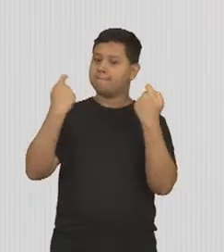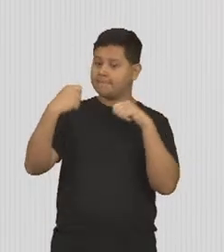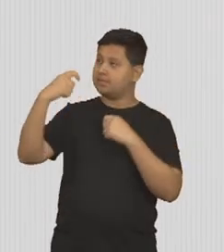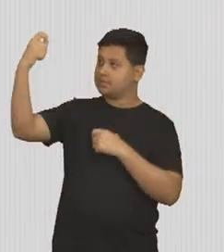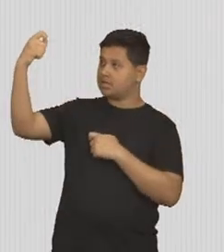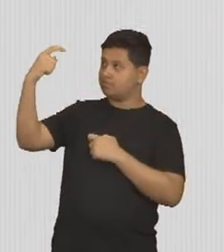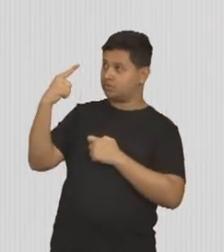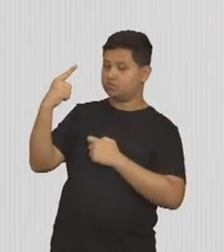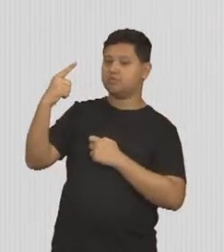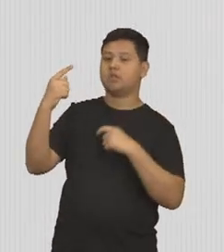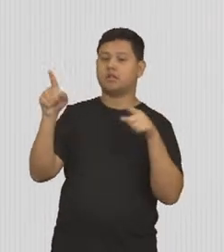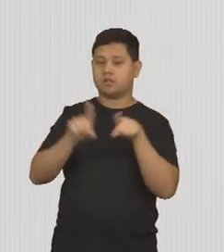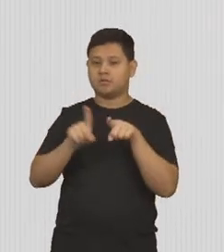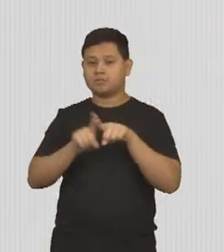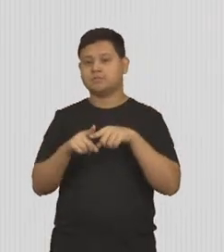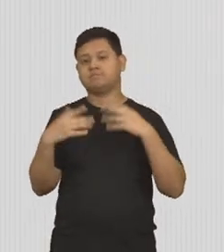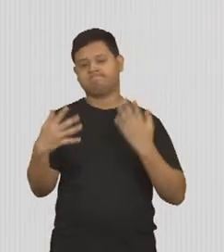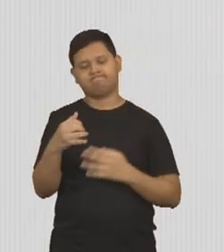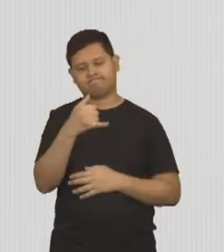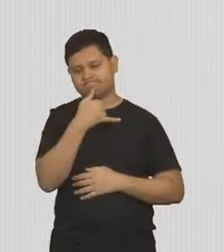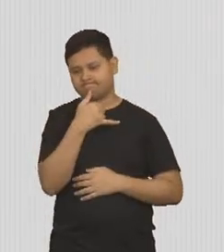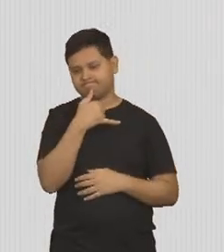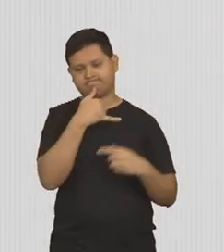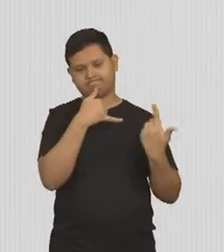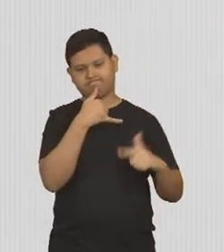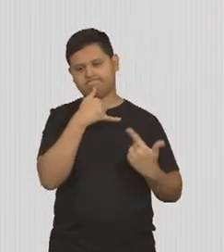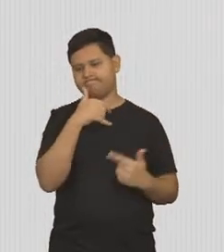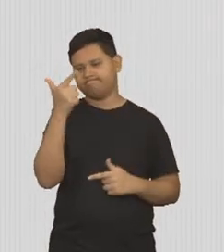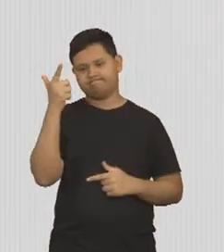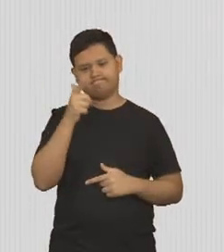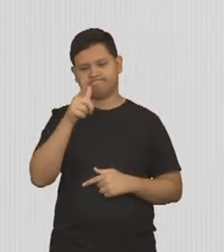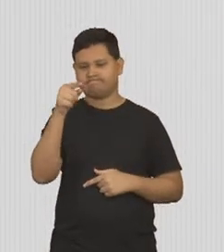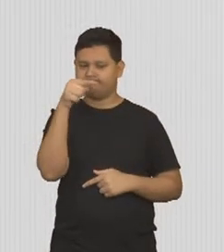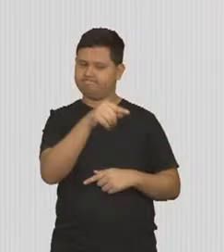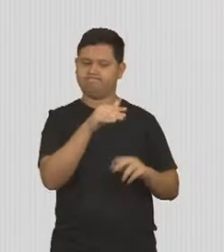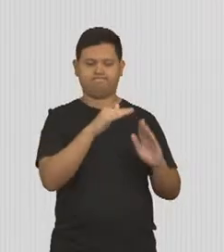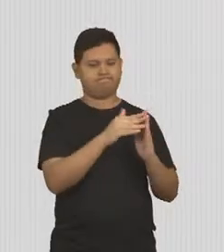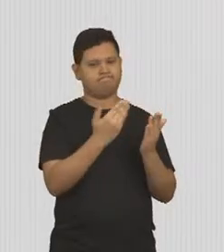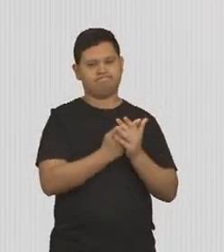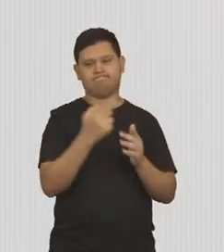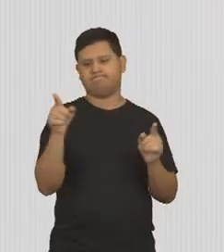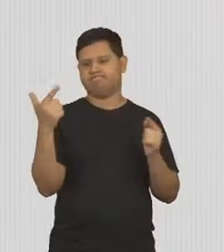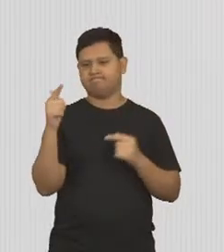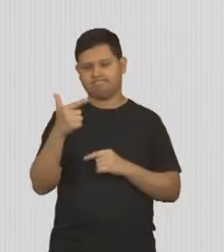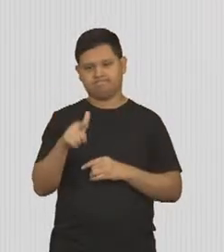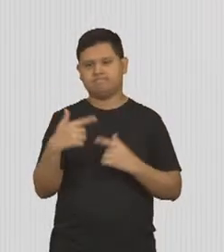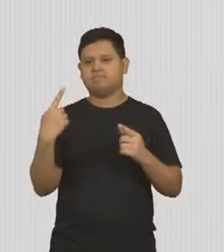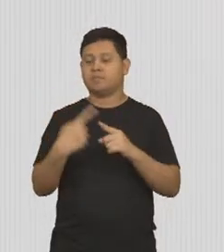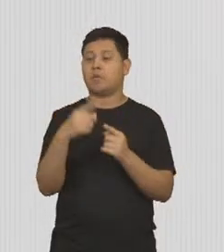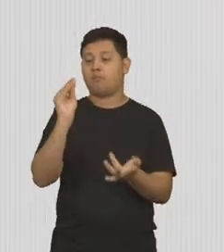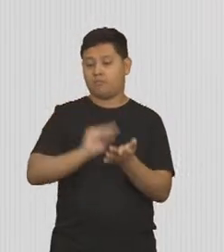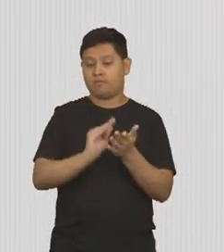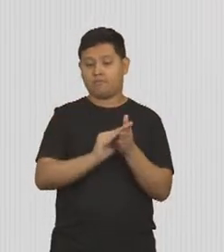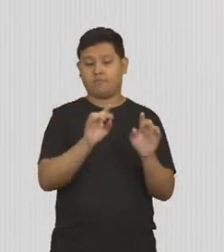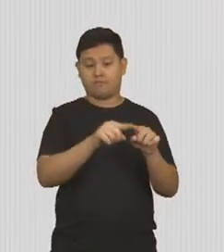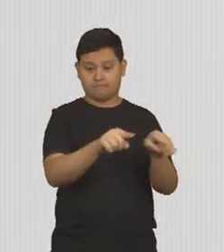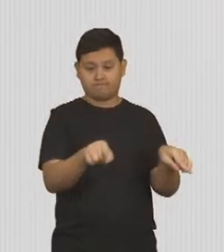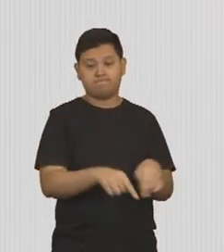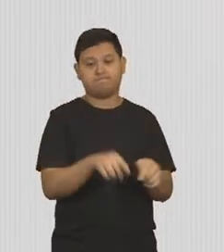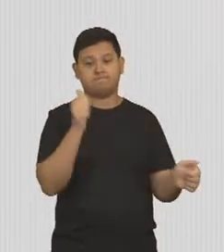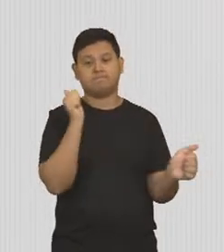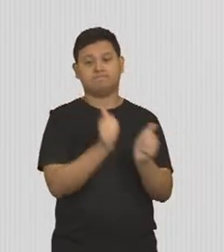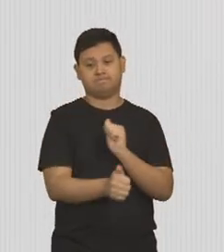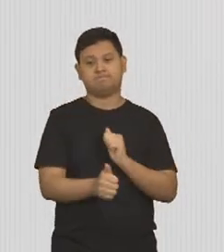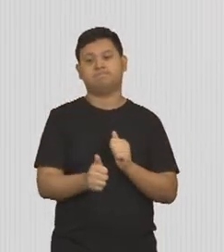alguma regularidade, e infelizmente isso não é possível nessa escola e também na MF Maria Augusta, por falta de quadra, por falta de